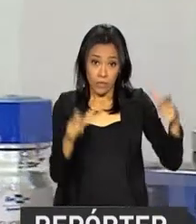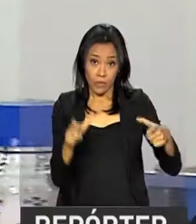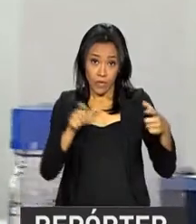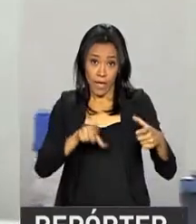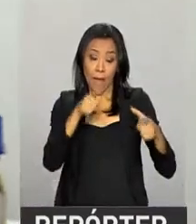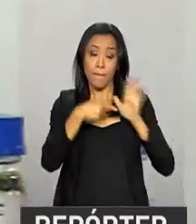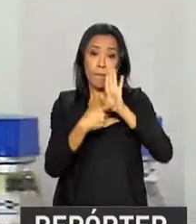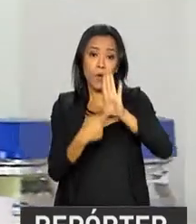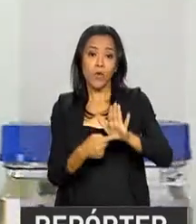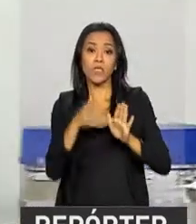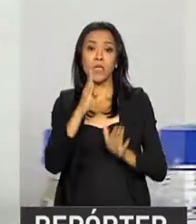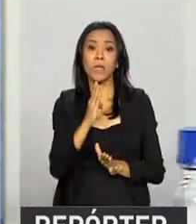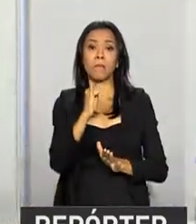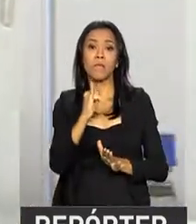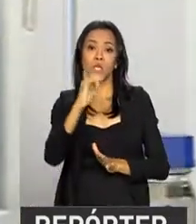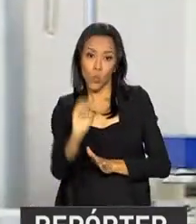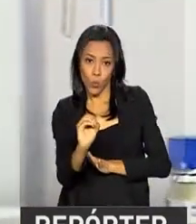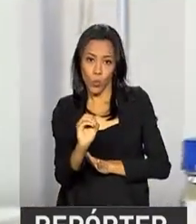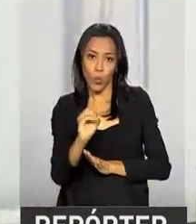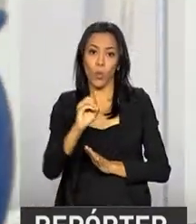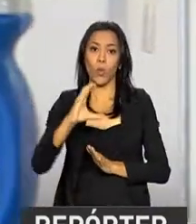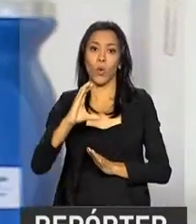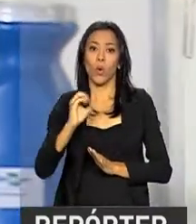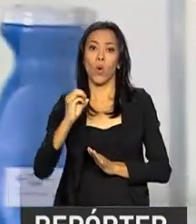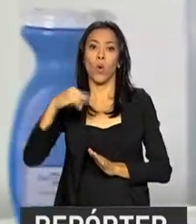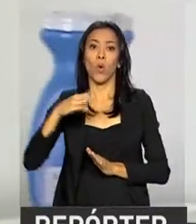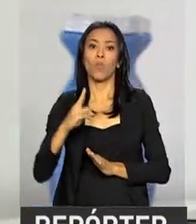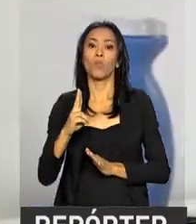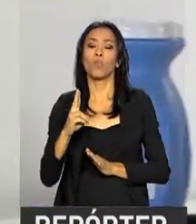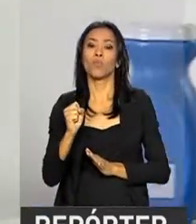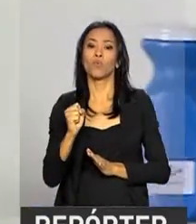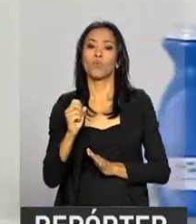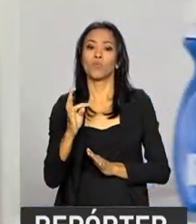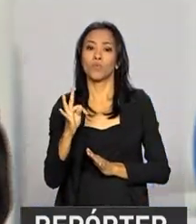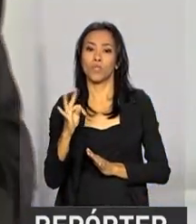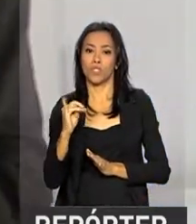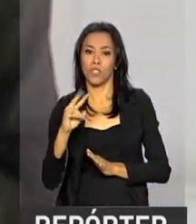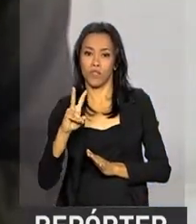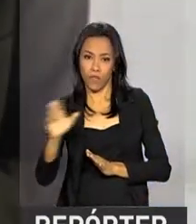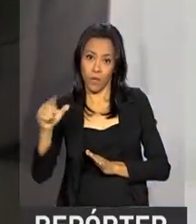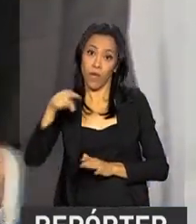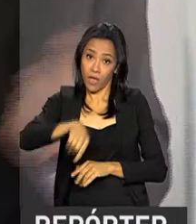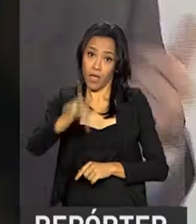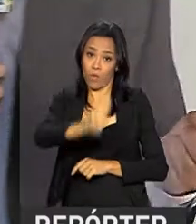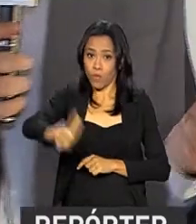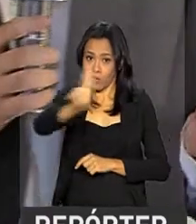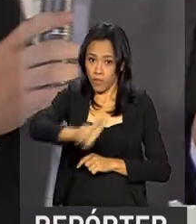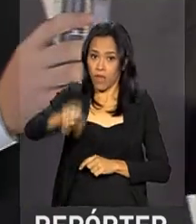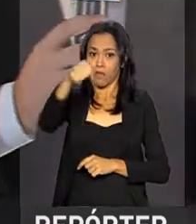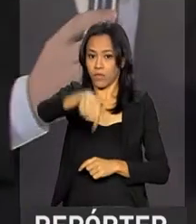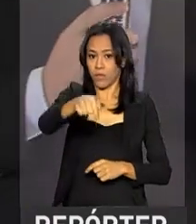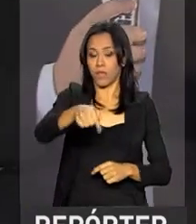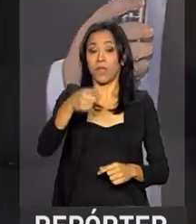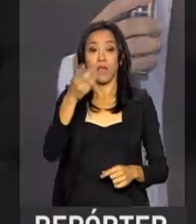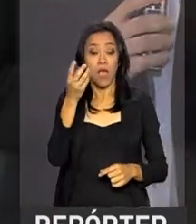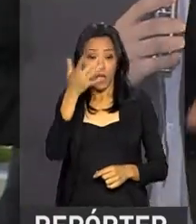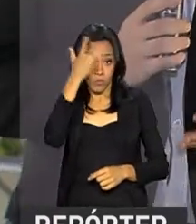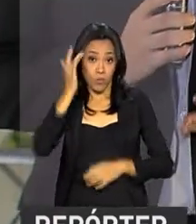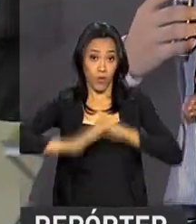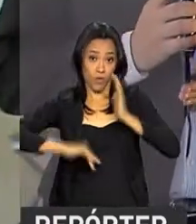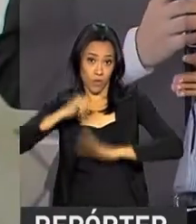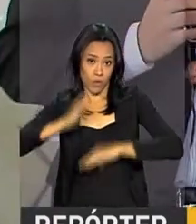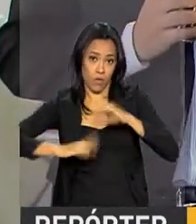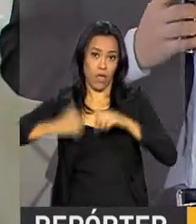biocombustíveis que são mais sustentáveis feitos com matérias primas renováveis aqui os técnicos e